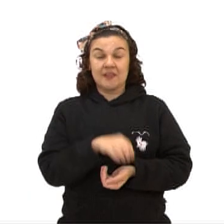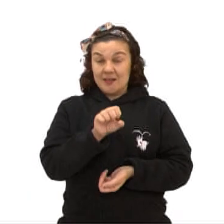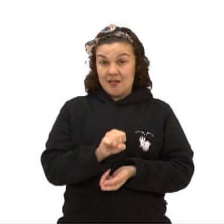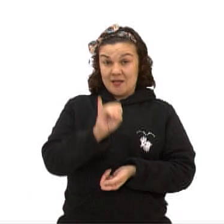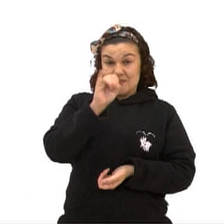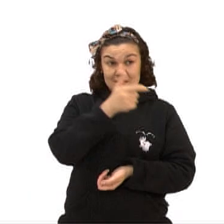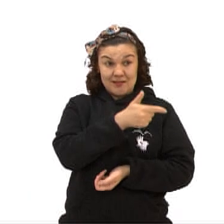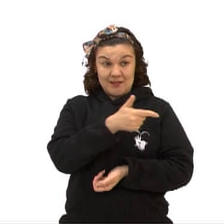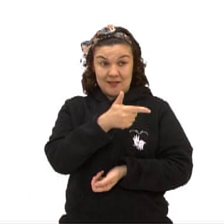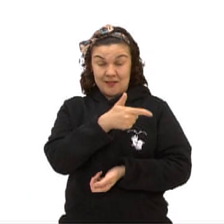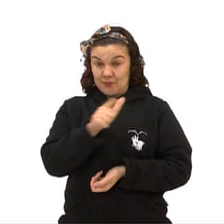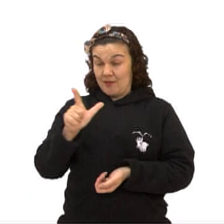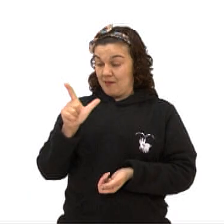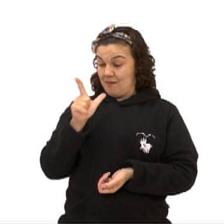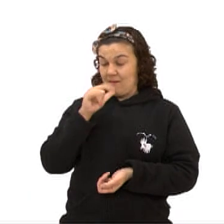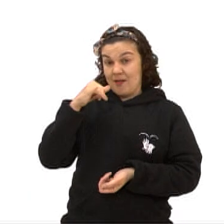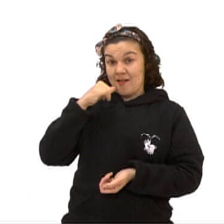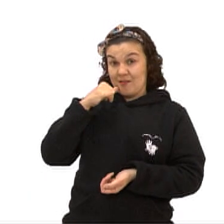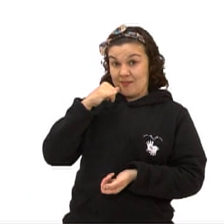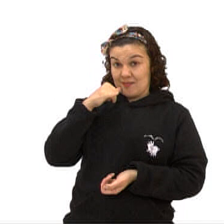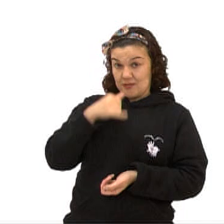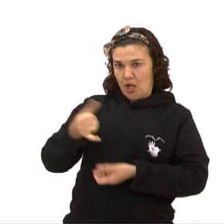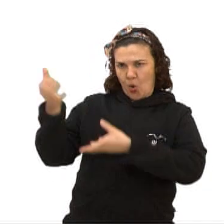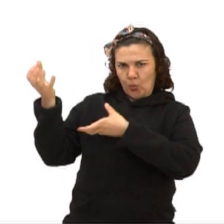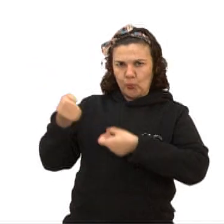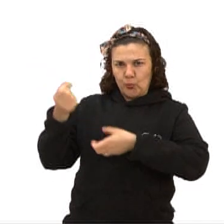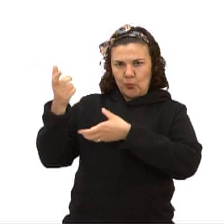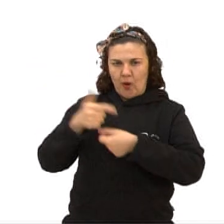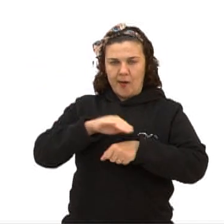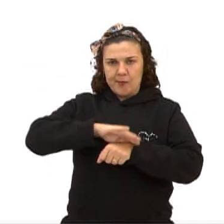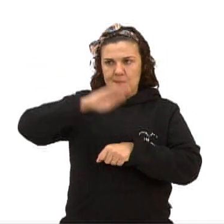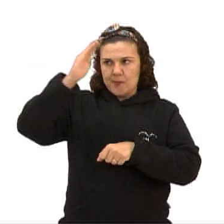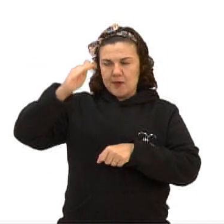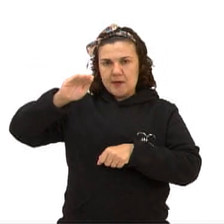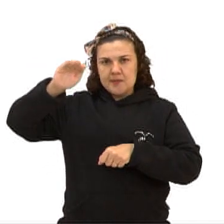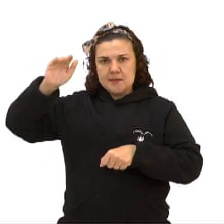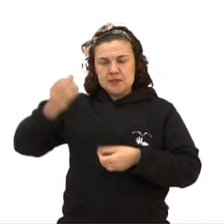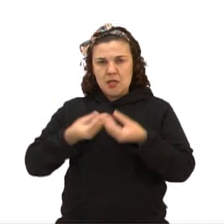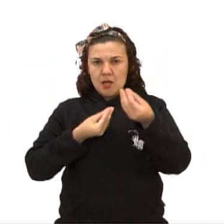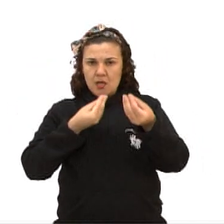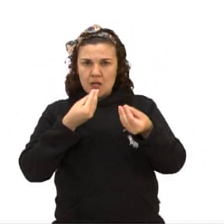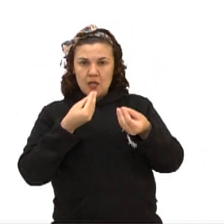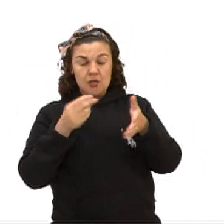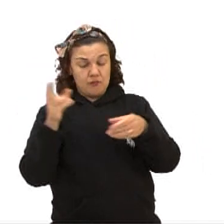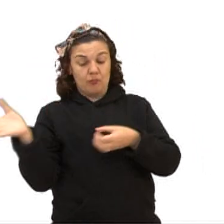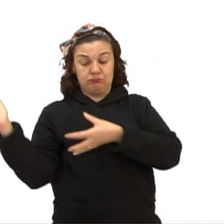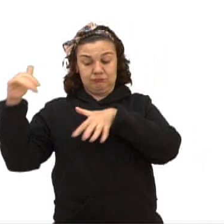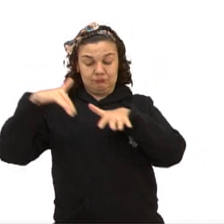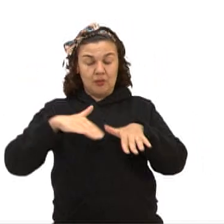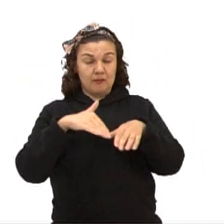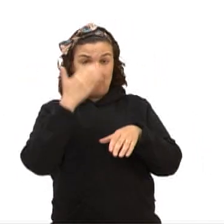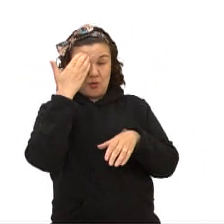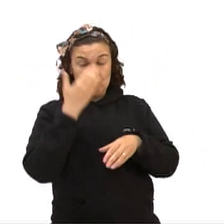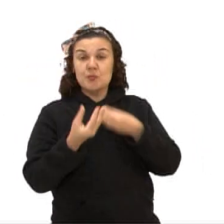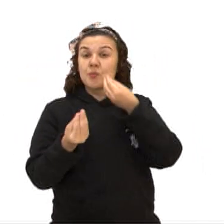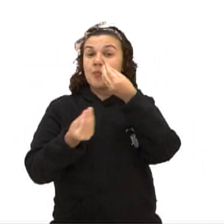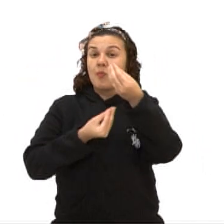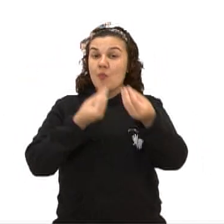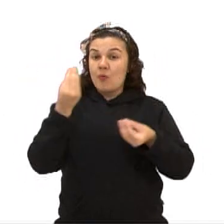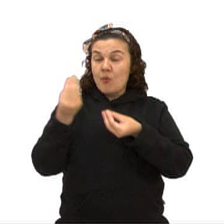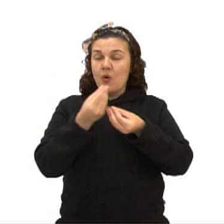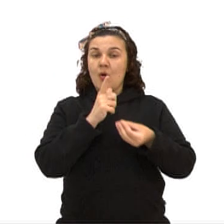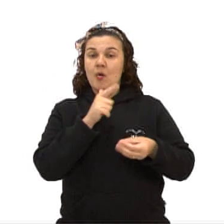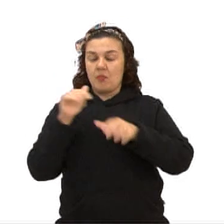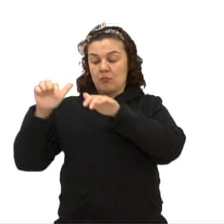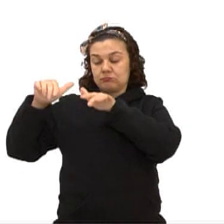energia elétrica para o bombeamento da água desde a Serra do Mar, onde foi trazida a água até o reservatório, até a cidade de Curitiba, de que maneira a água